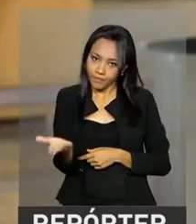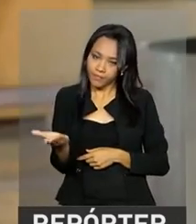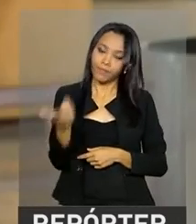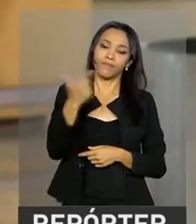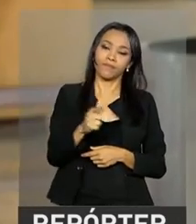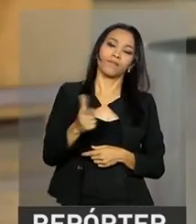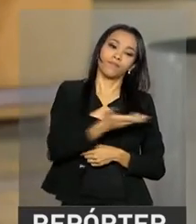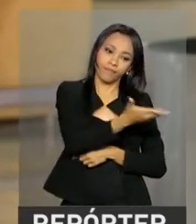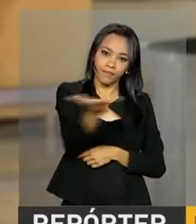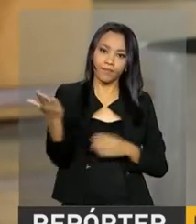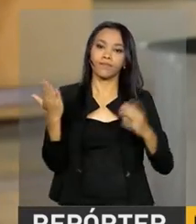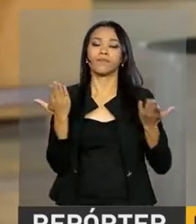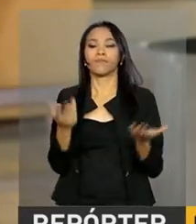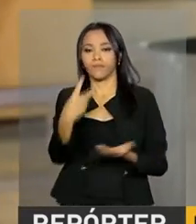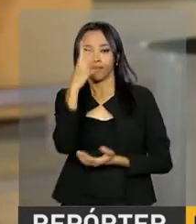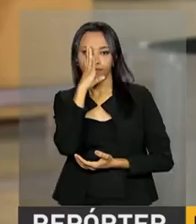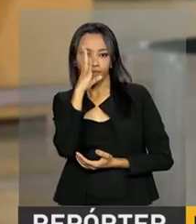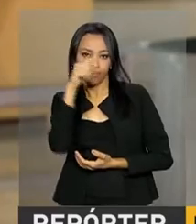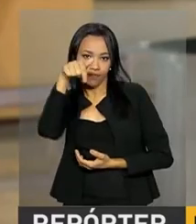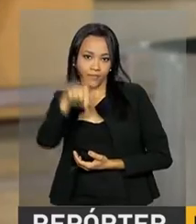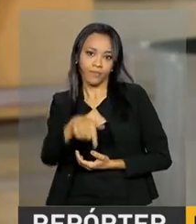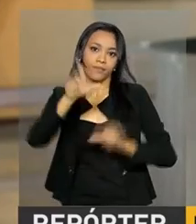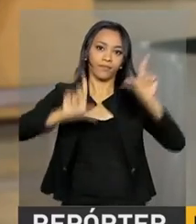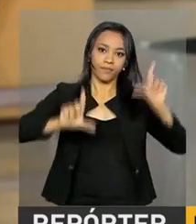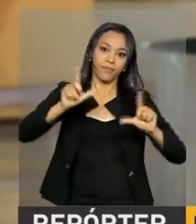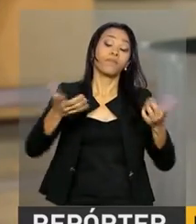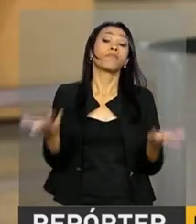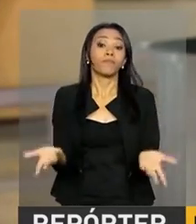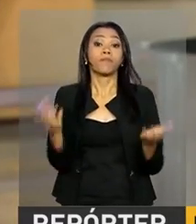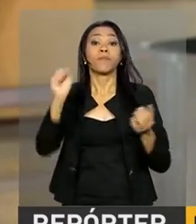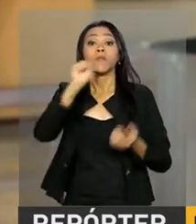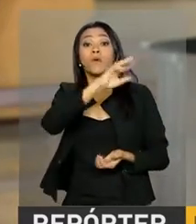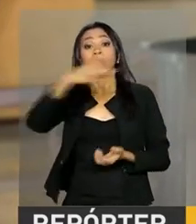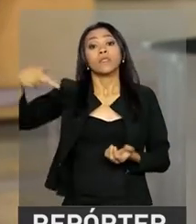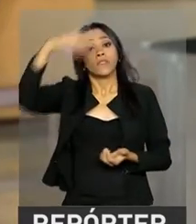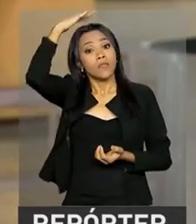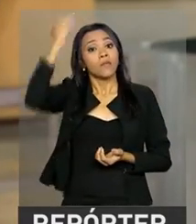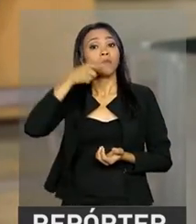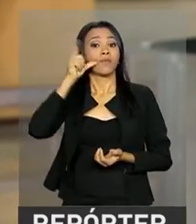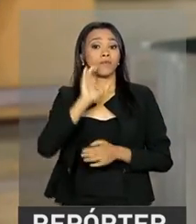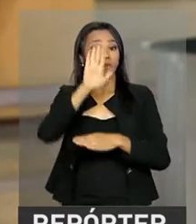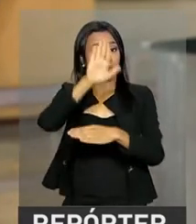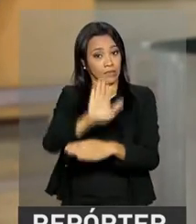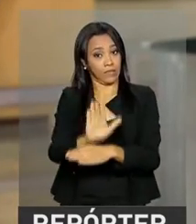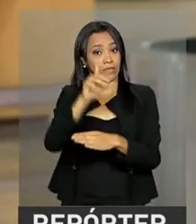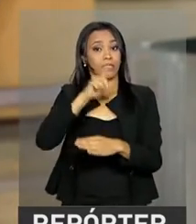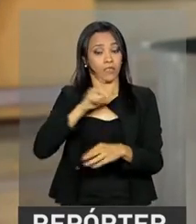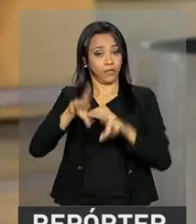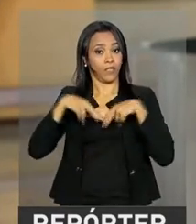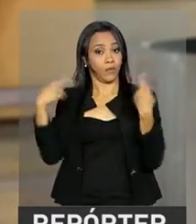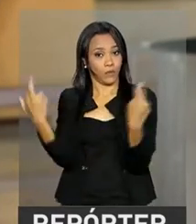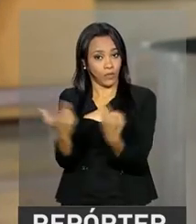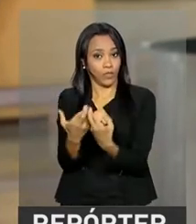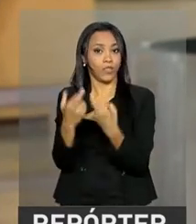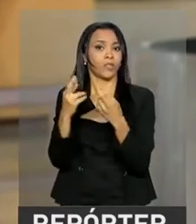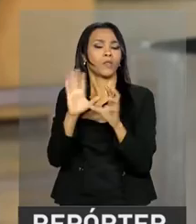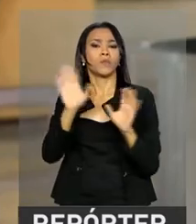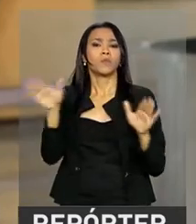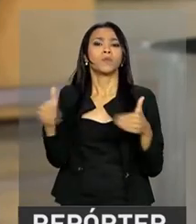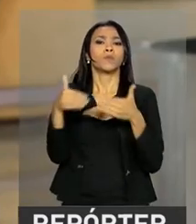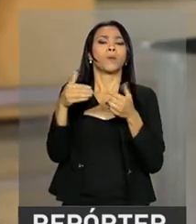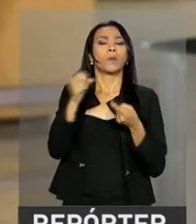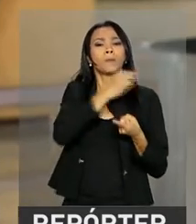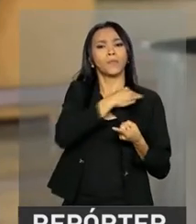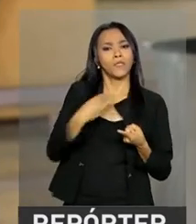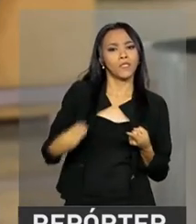casa também é isso mesmo leandro o presidente michel temer se reuniu ontem à tarde no palácio do jaburu com o ministro da defesa